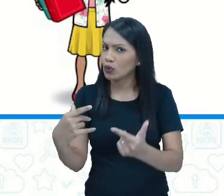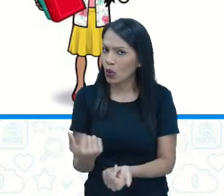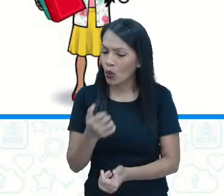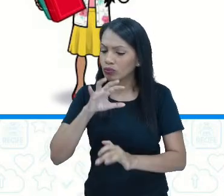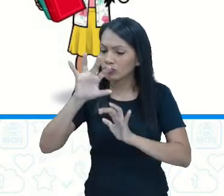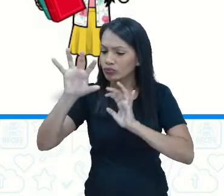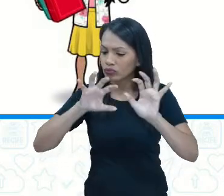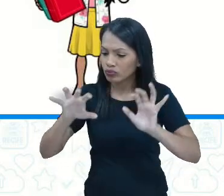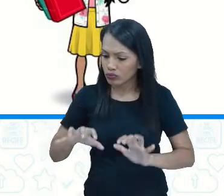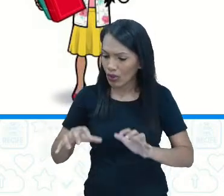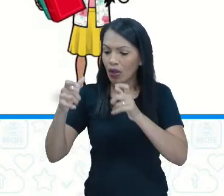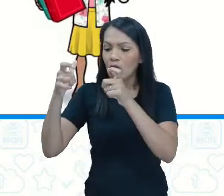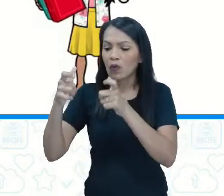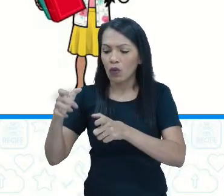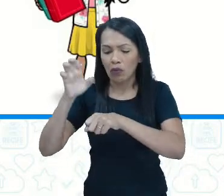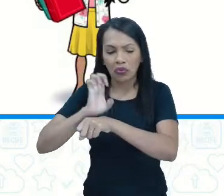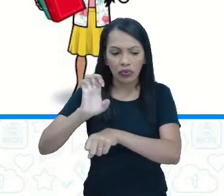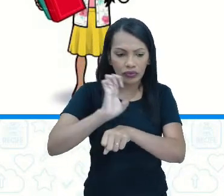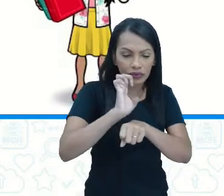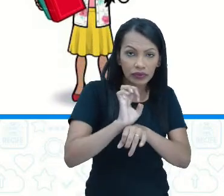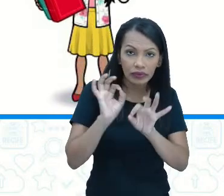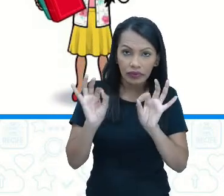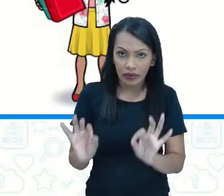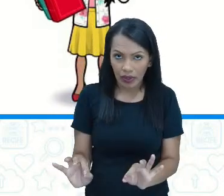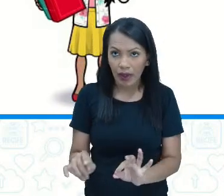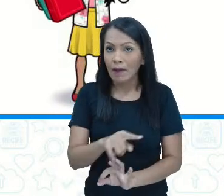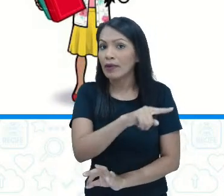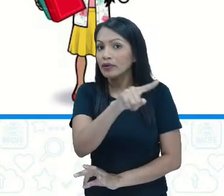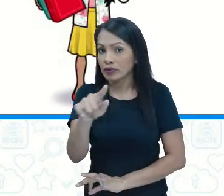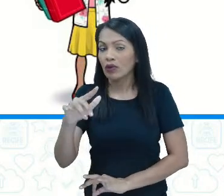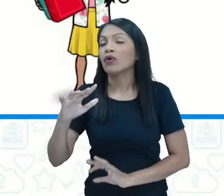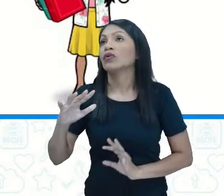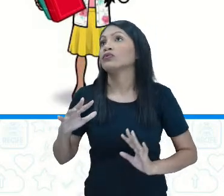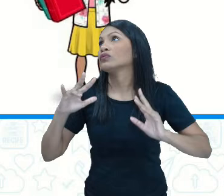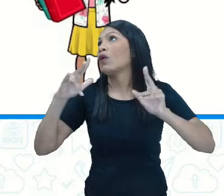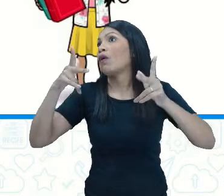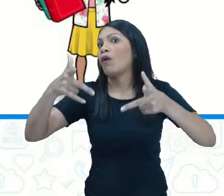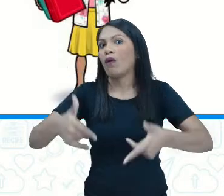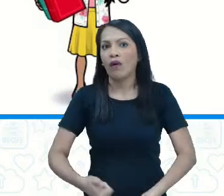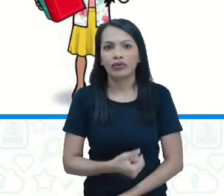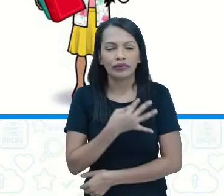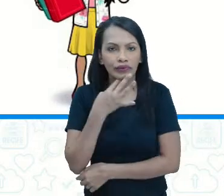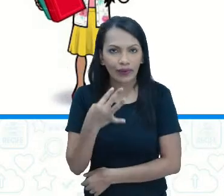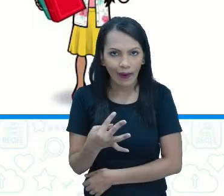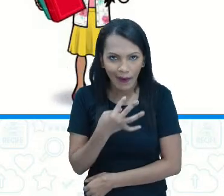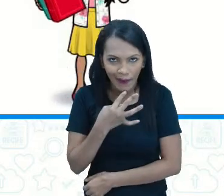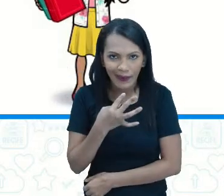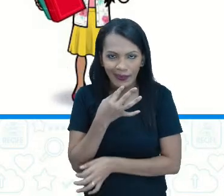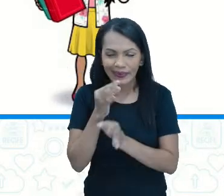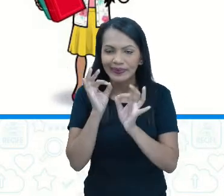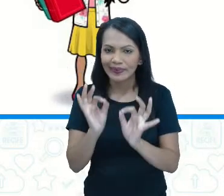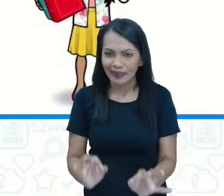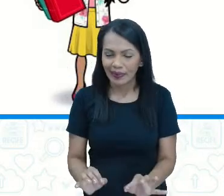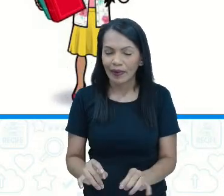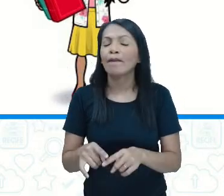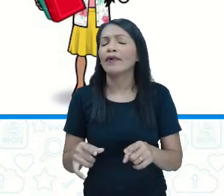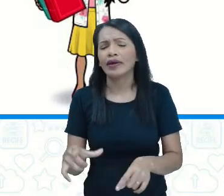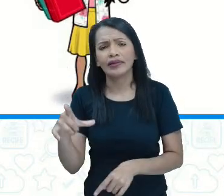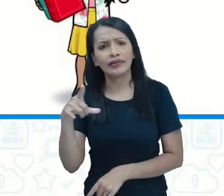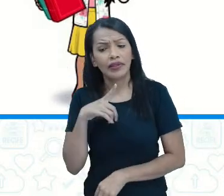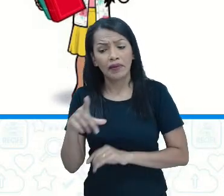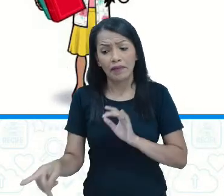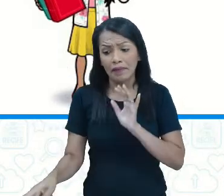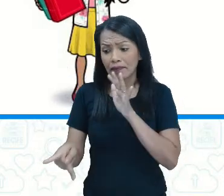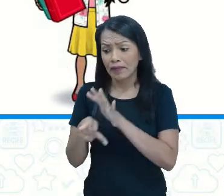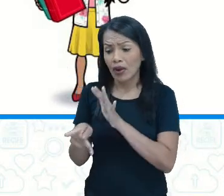é? Quem é que não conhece a lenda do Saci Pererê? Ela está em todas as regiões. Mas a gente tem lendas